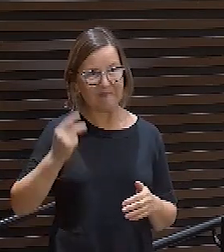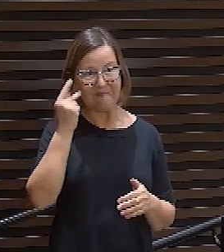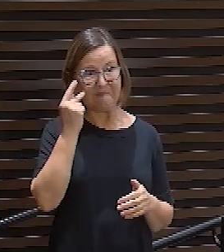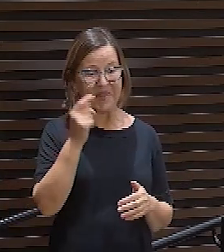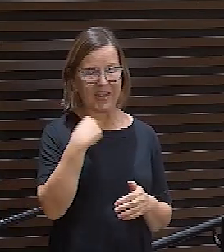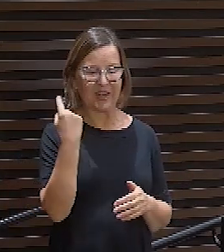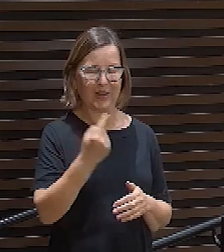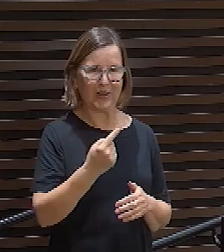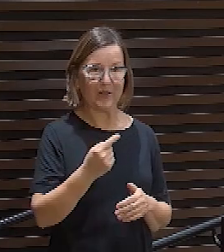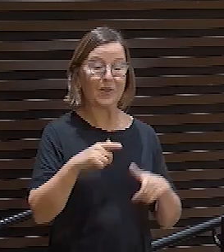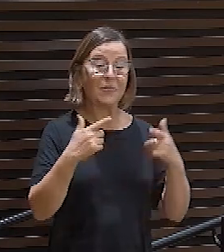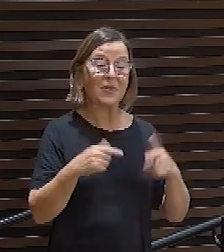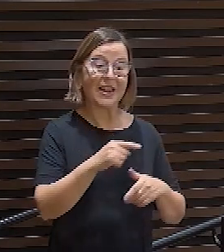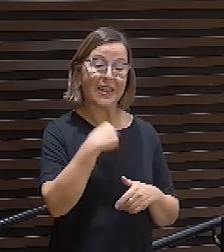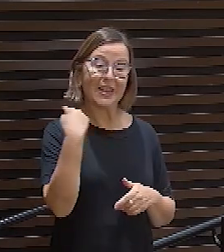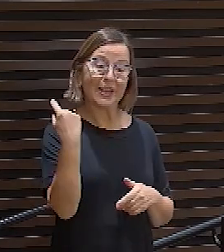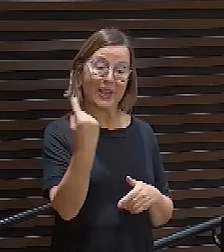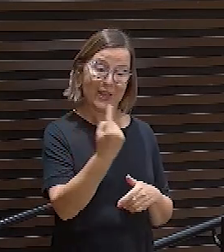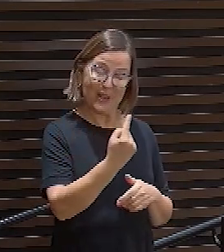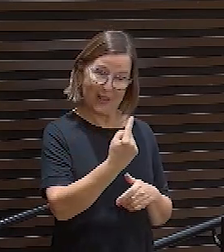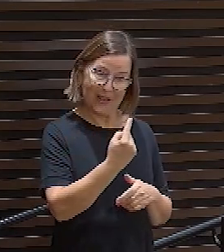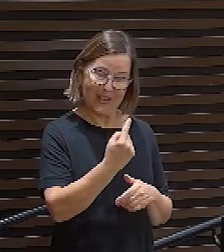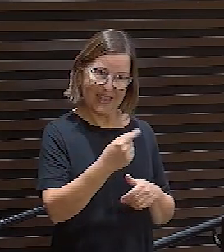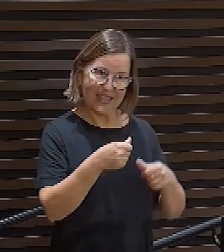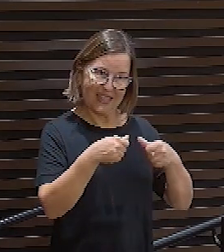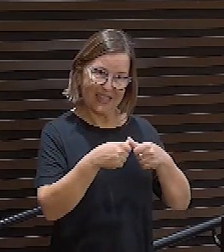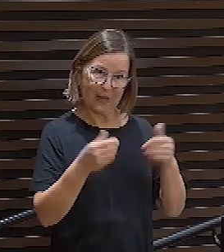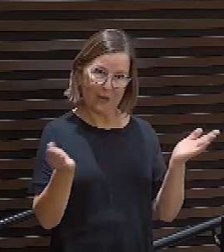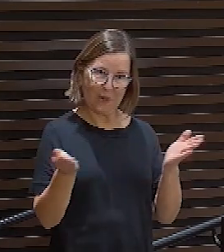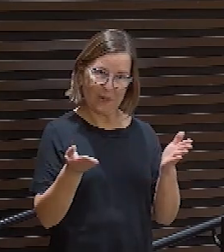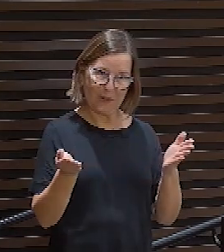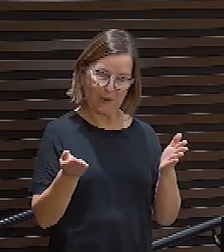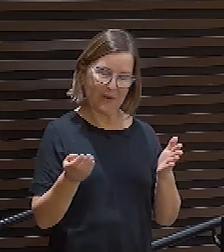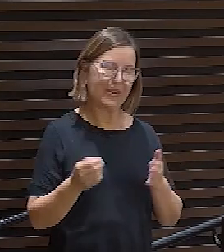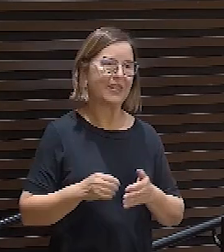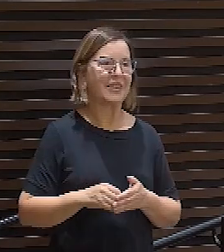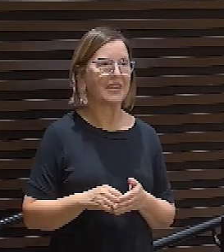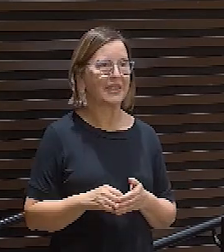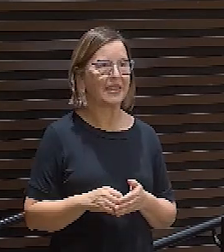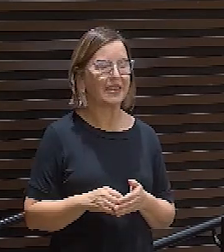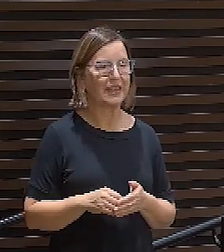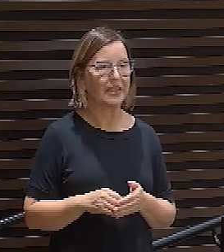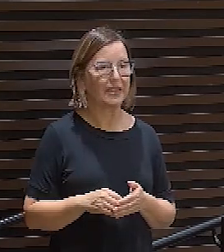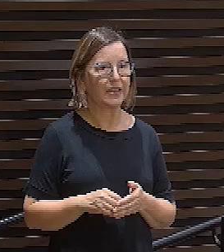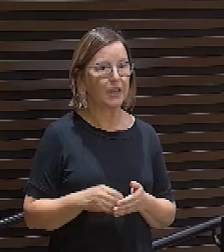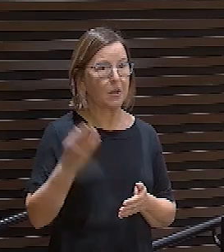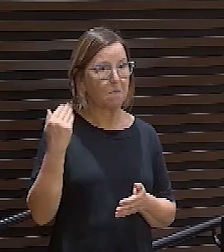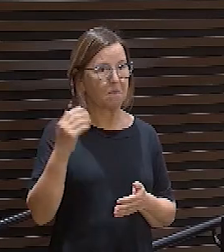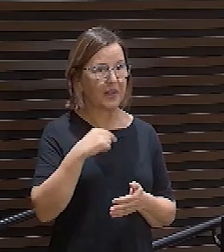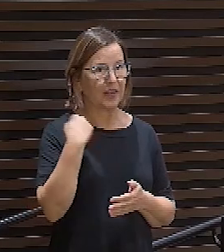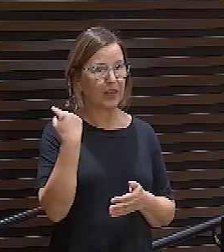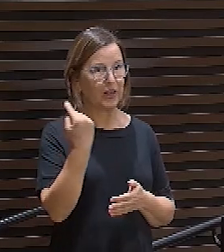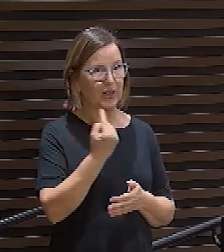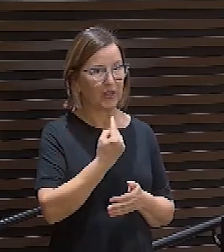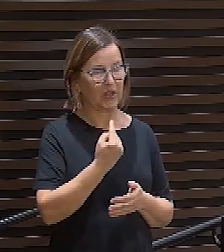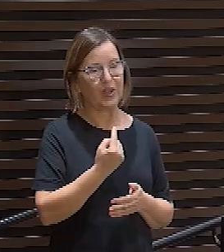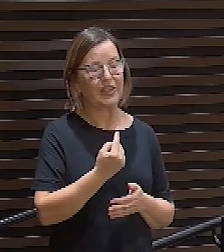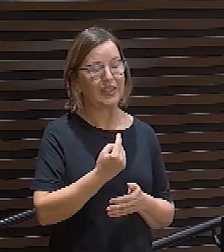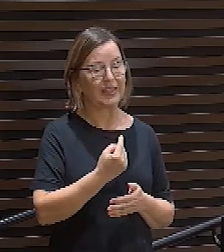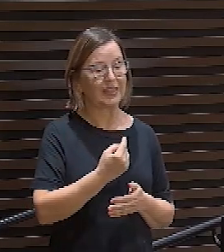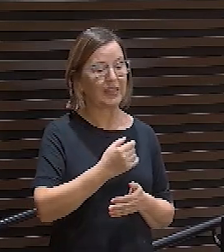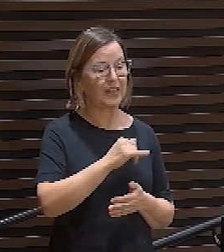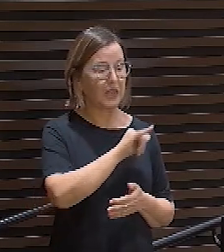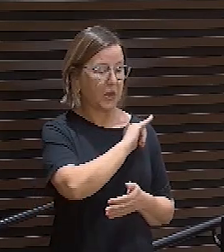nós estamos, onde estávamos e para onde fomos transportados. Veja, ele nos libertou do império das trevas e